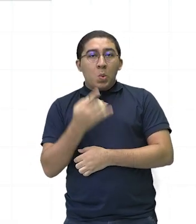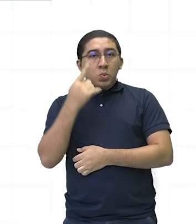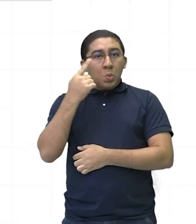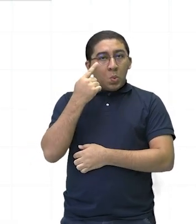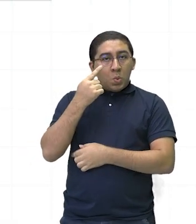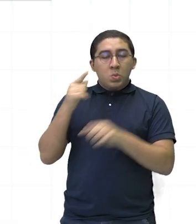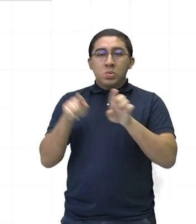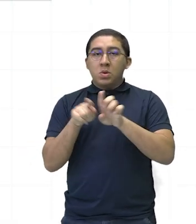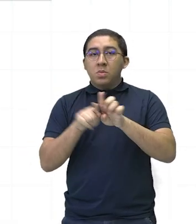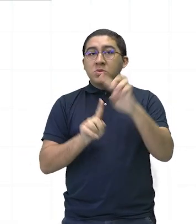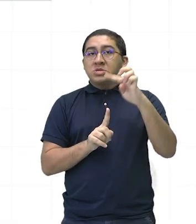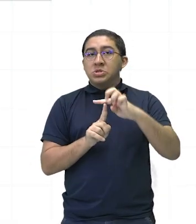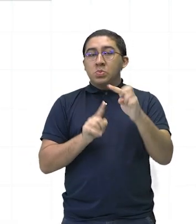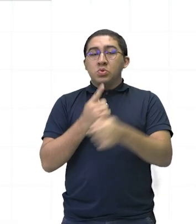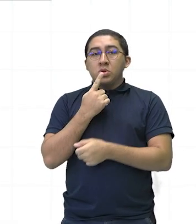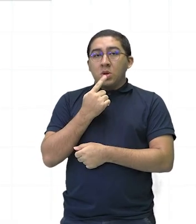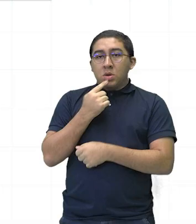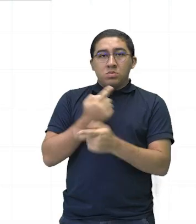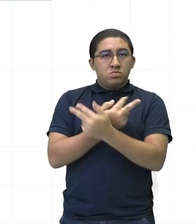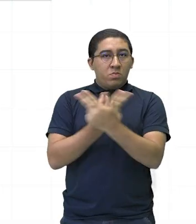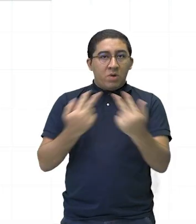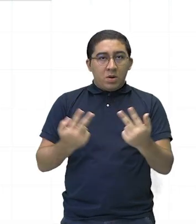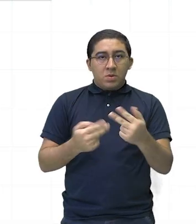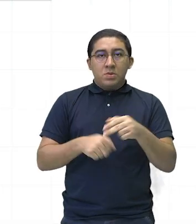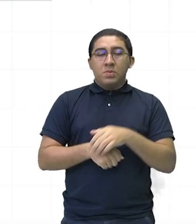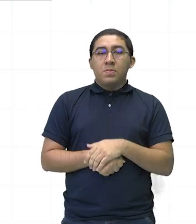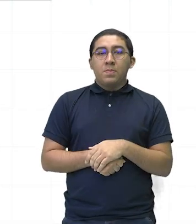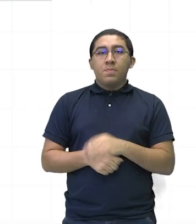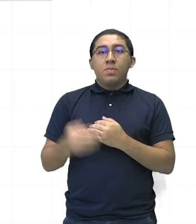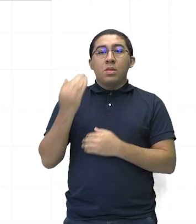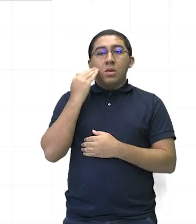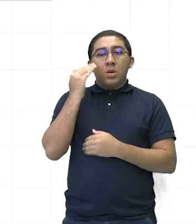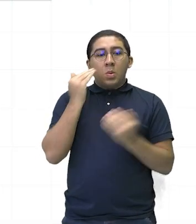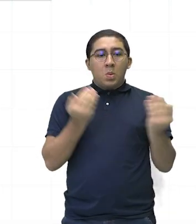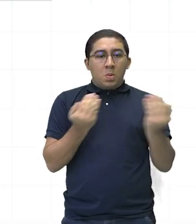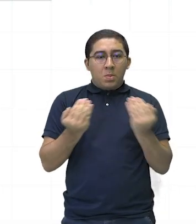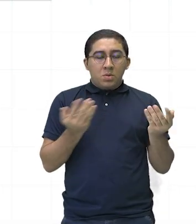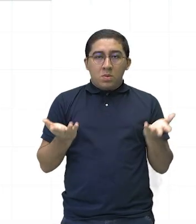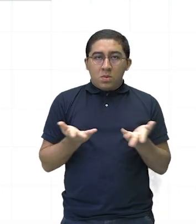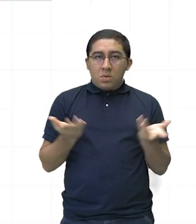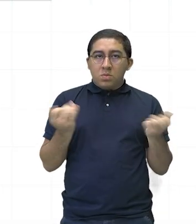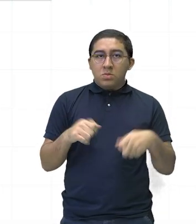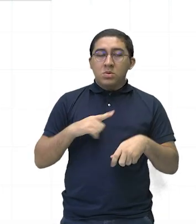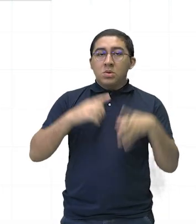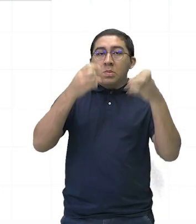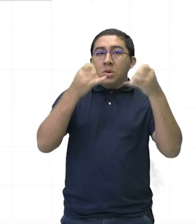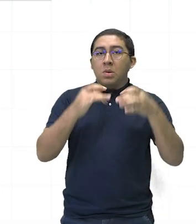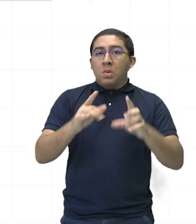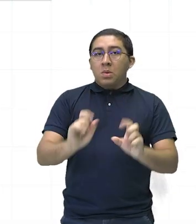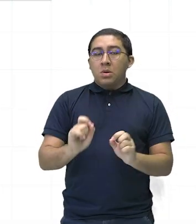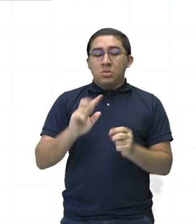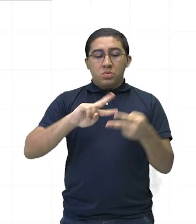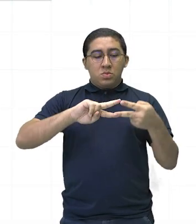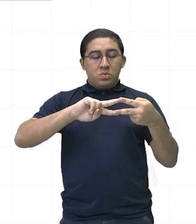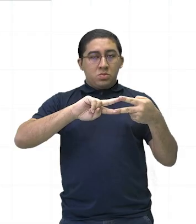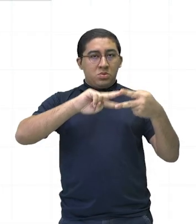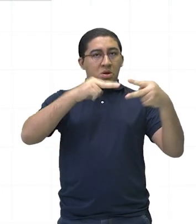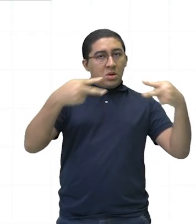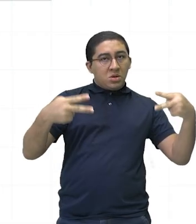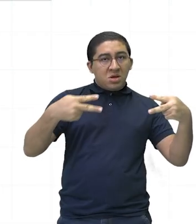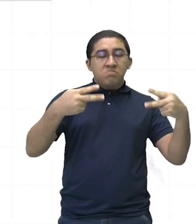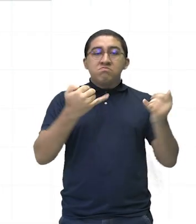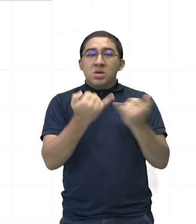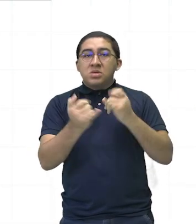sanguíneo, dentre outros. Bom, fazendo uma comparação aqui, nós podemos dizer, por exemplo, que o DNA é como um livro